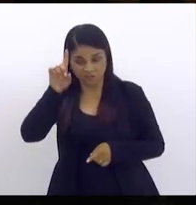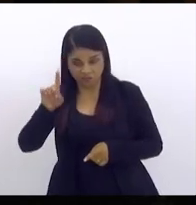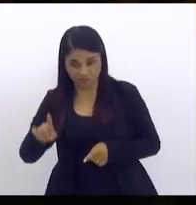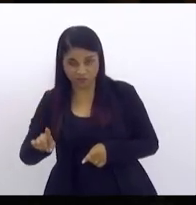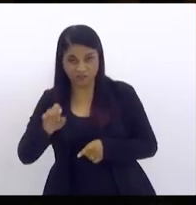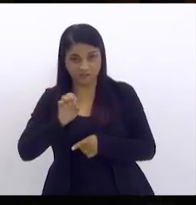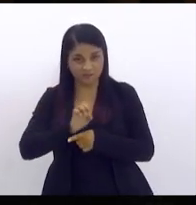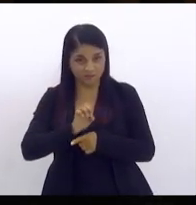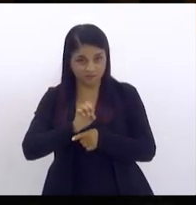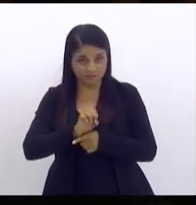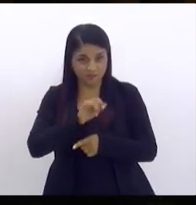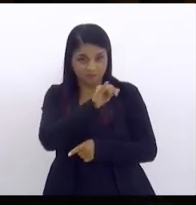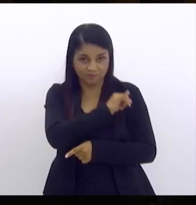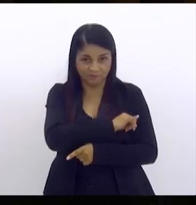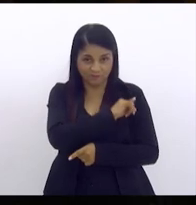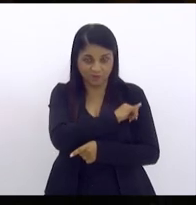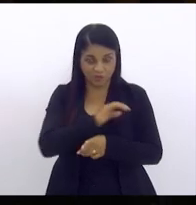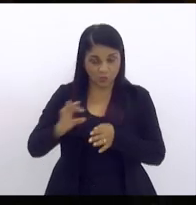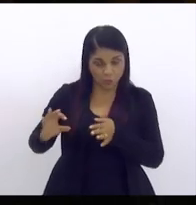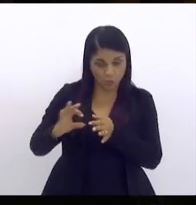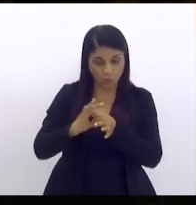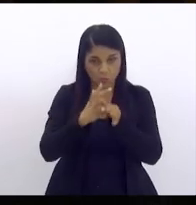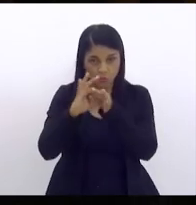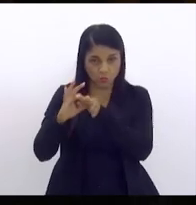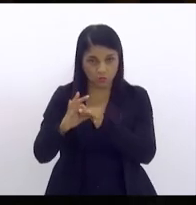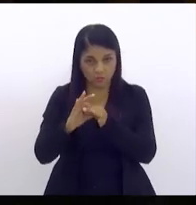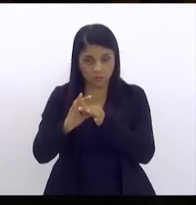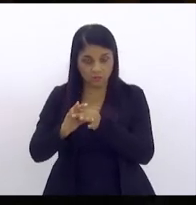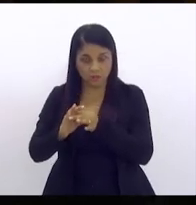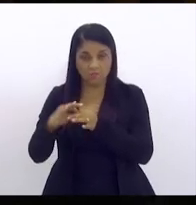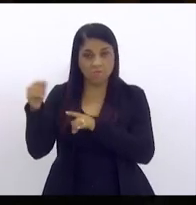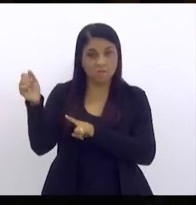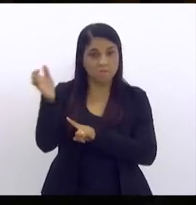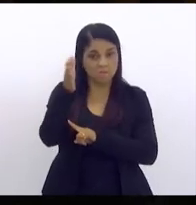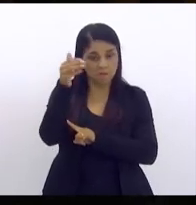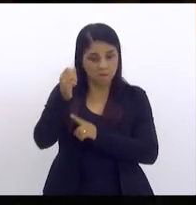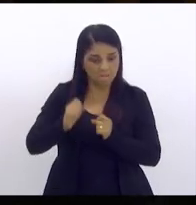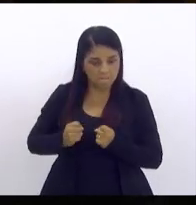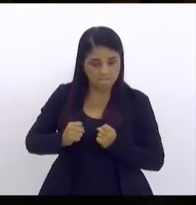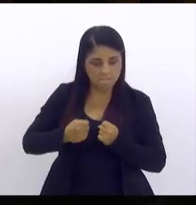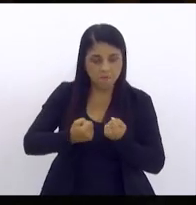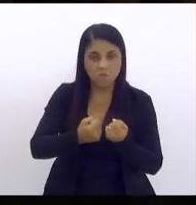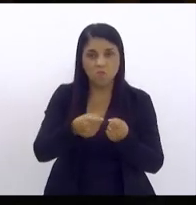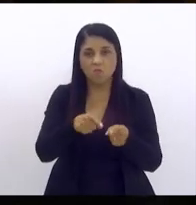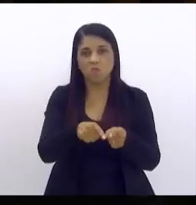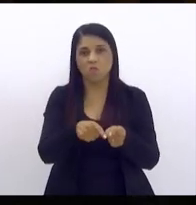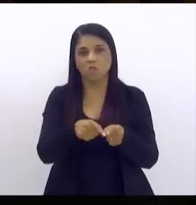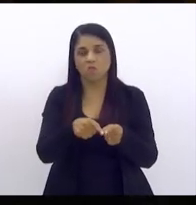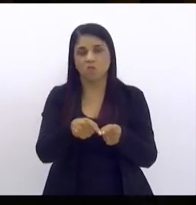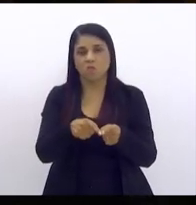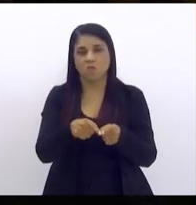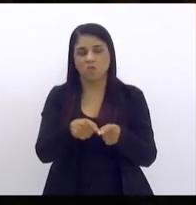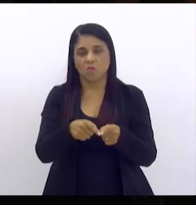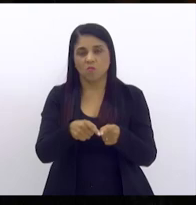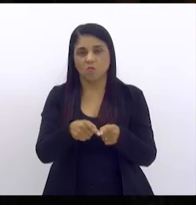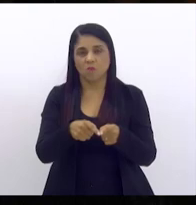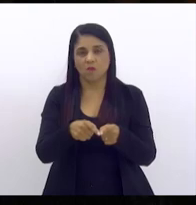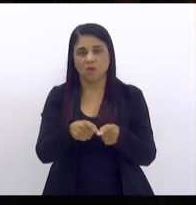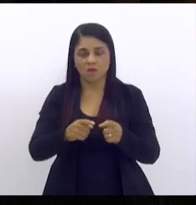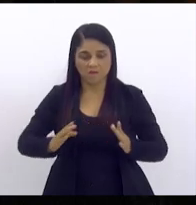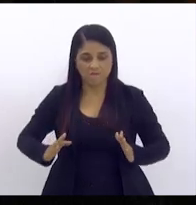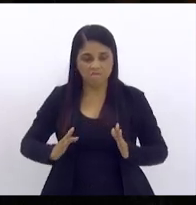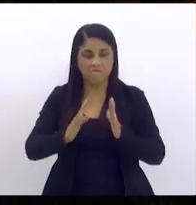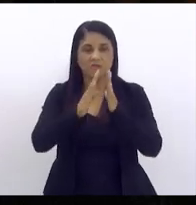Rio de Janeiro está absolutamente unida em prol das bandeiras que defendemos, em prol do enfrentamento às máfias